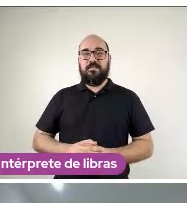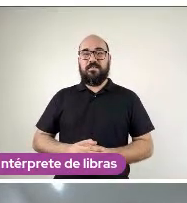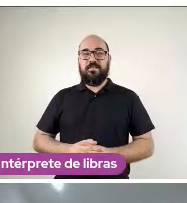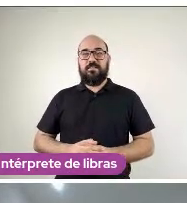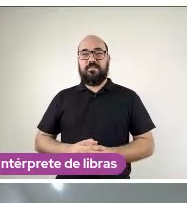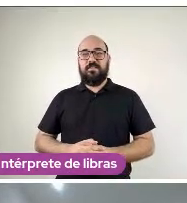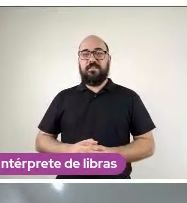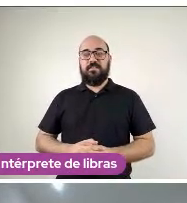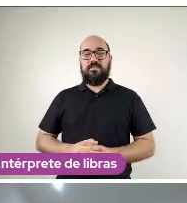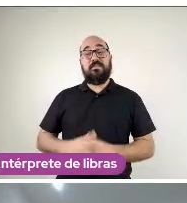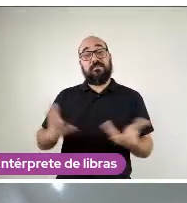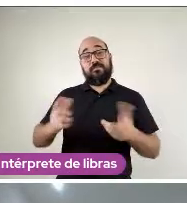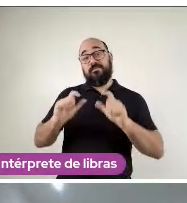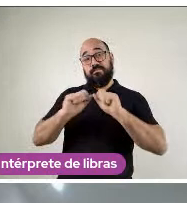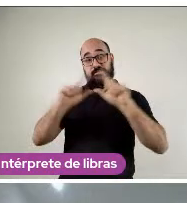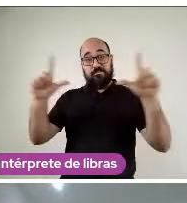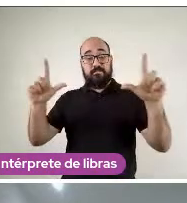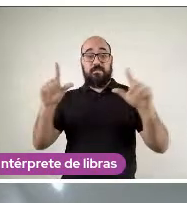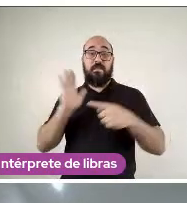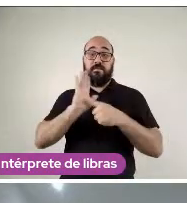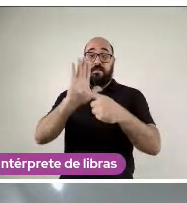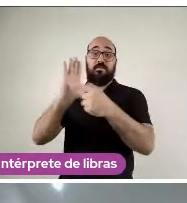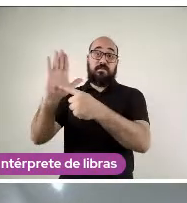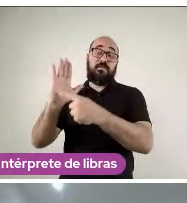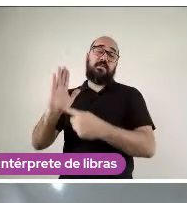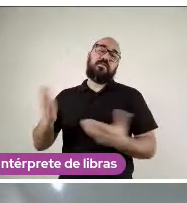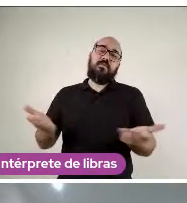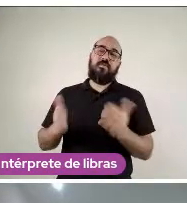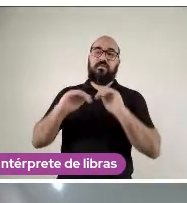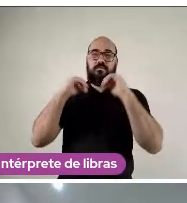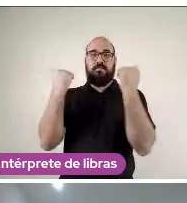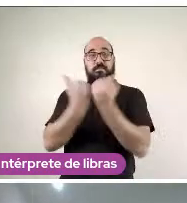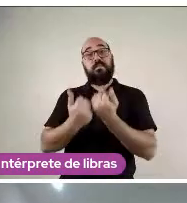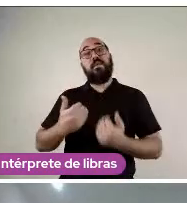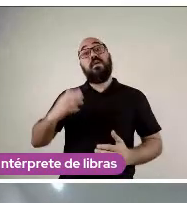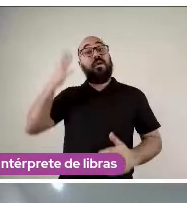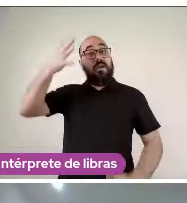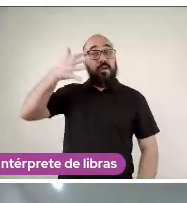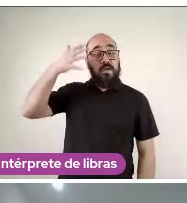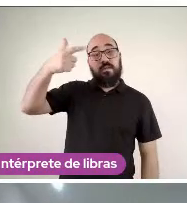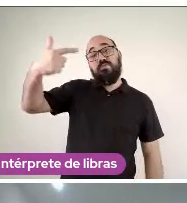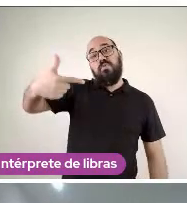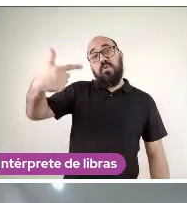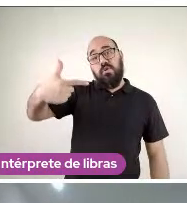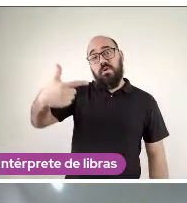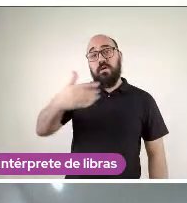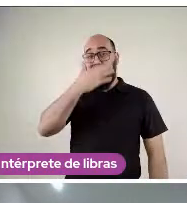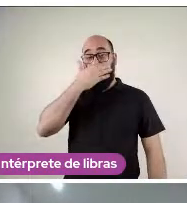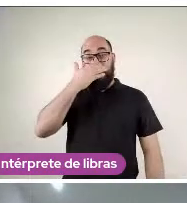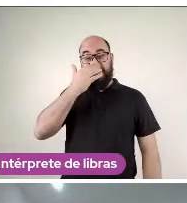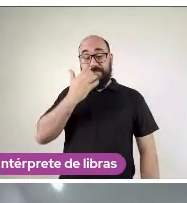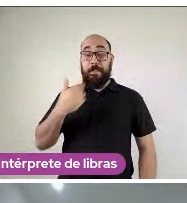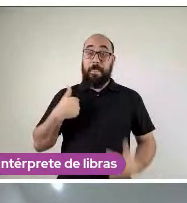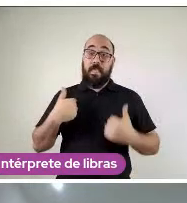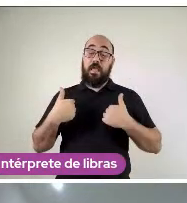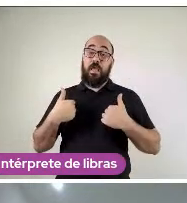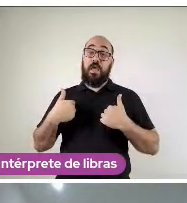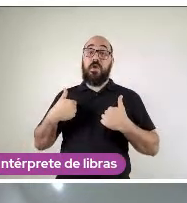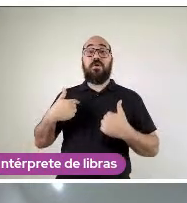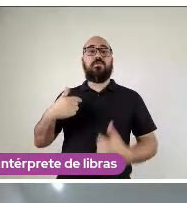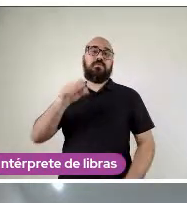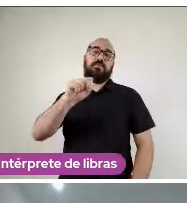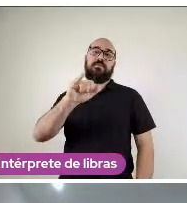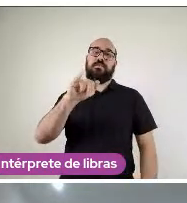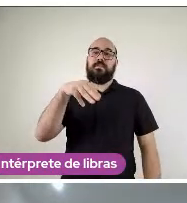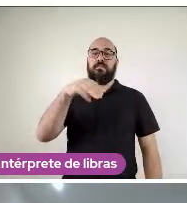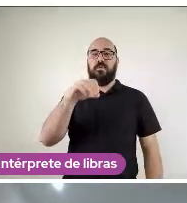do evento, né? Nós estamos aqui na mesa 2, a importância das instituições. E eu sou Simone Pena Firme, eu sou